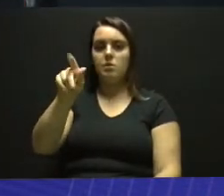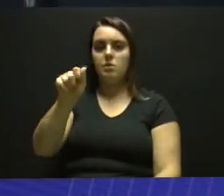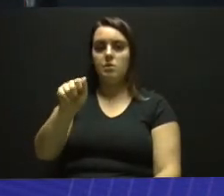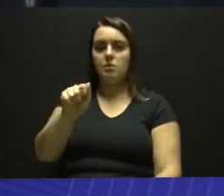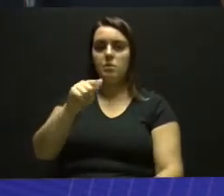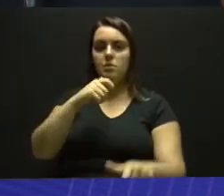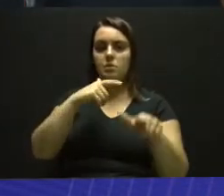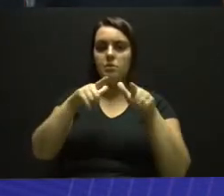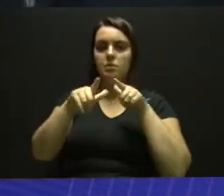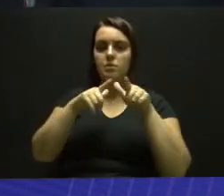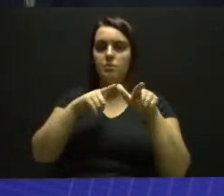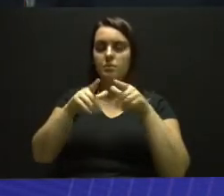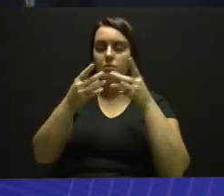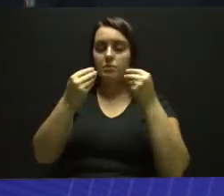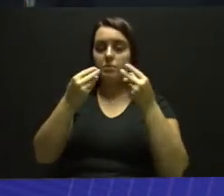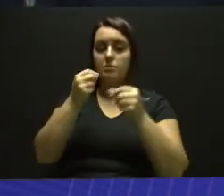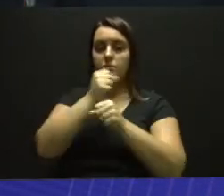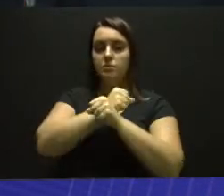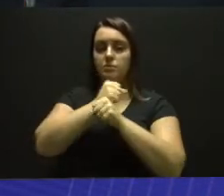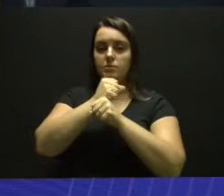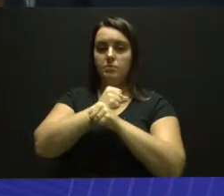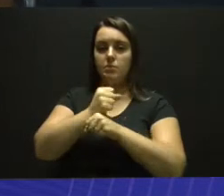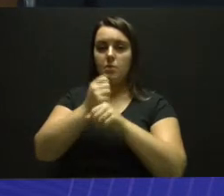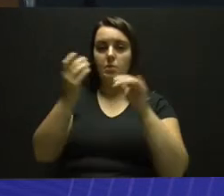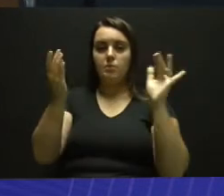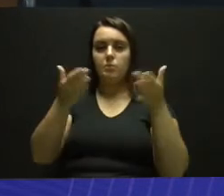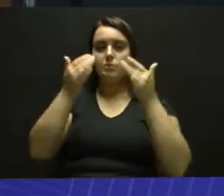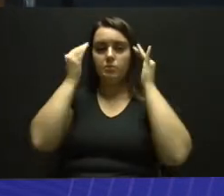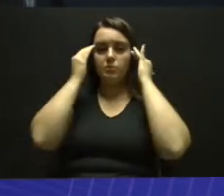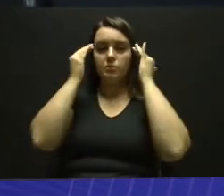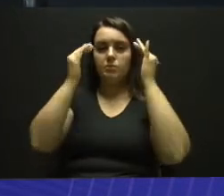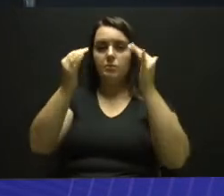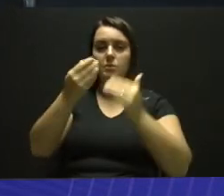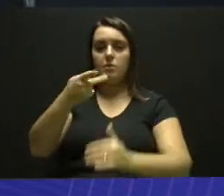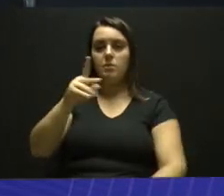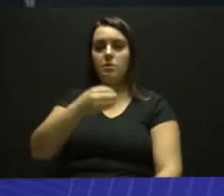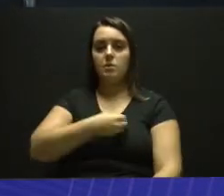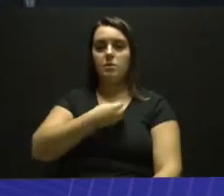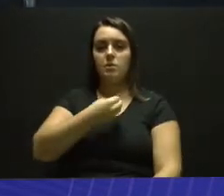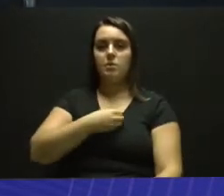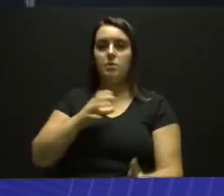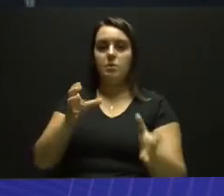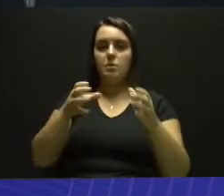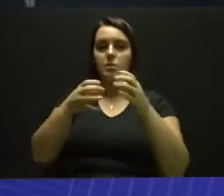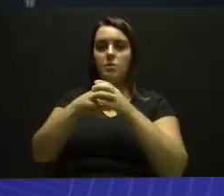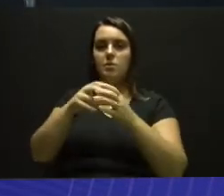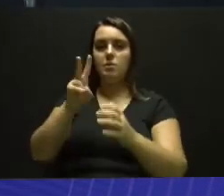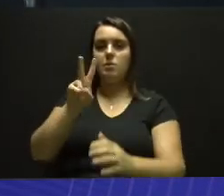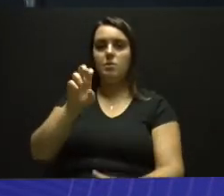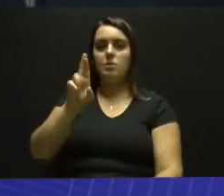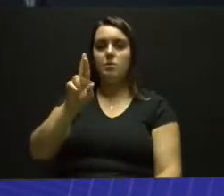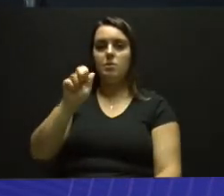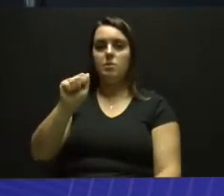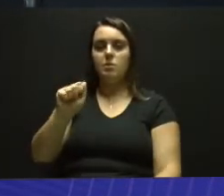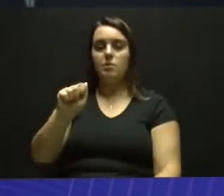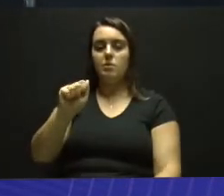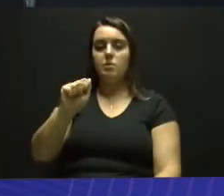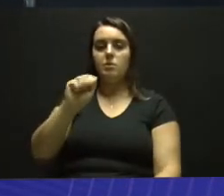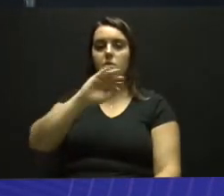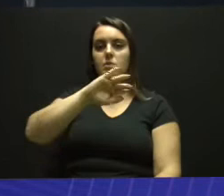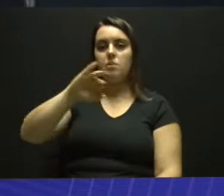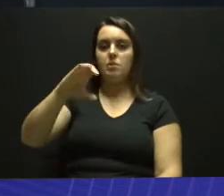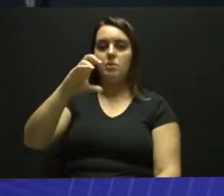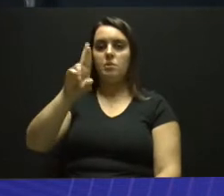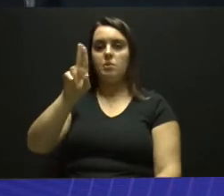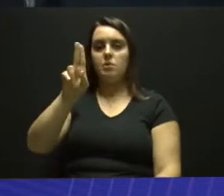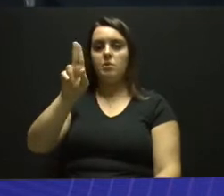técnico metalúrgico e atualmente dedica sua maior parte do tempo ao clube vera cruz antônio lima afirma que nunca